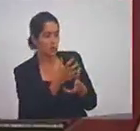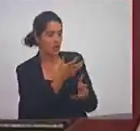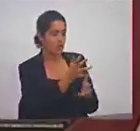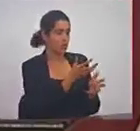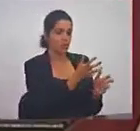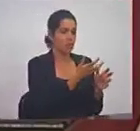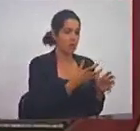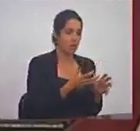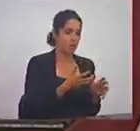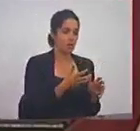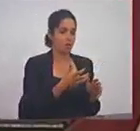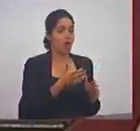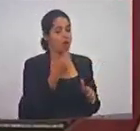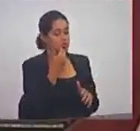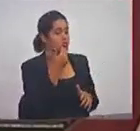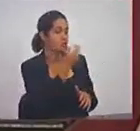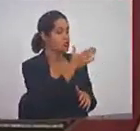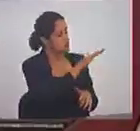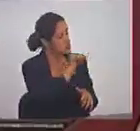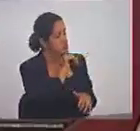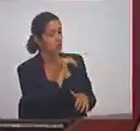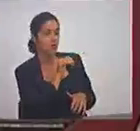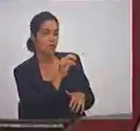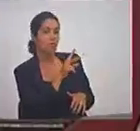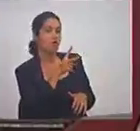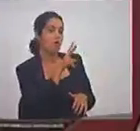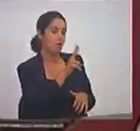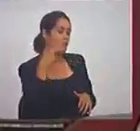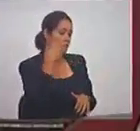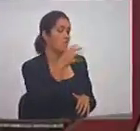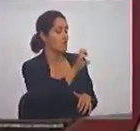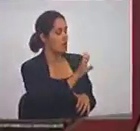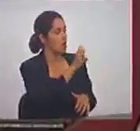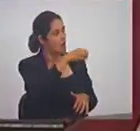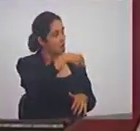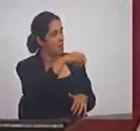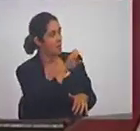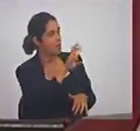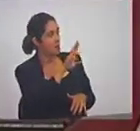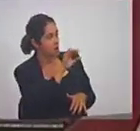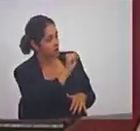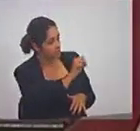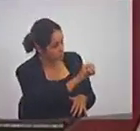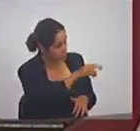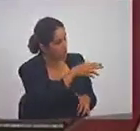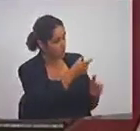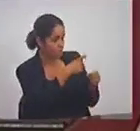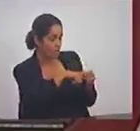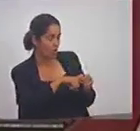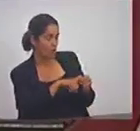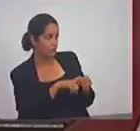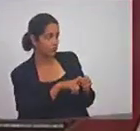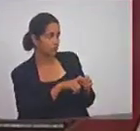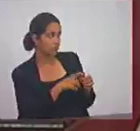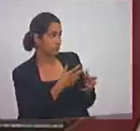ser secretário, que poderiam já ter exercido o cargo de secretário e poderia voltar,